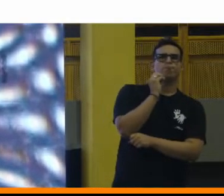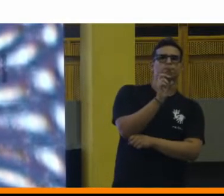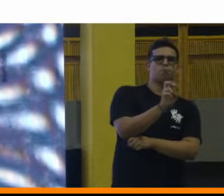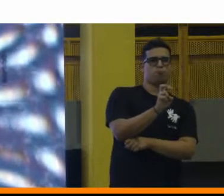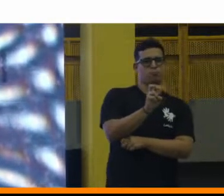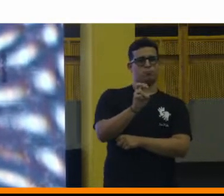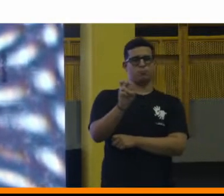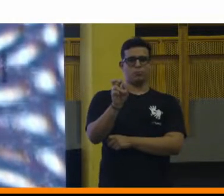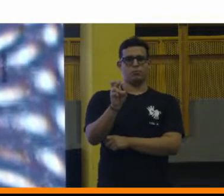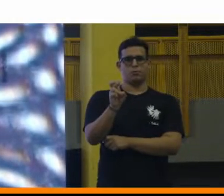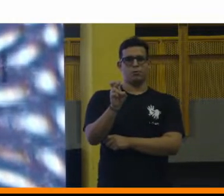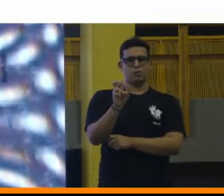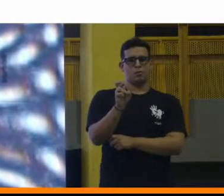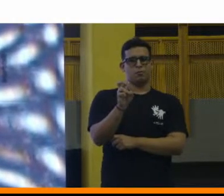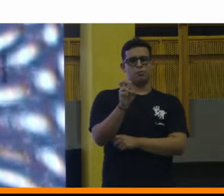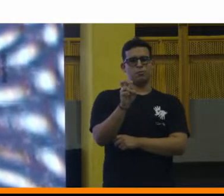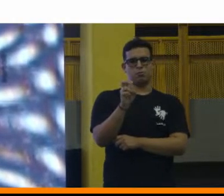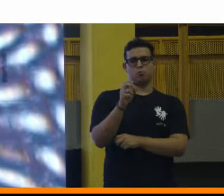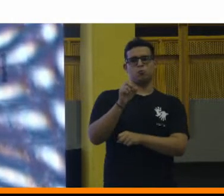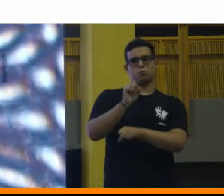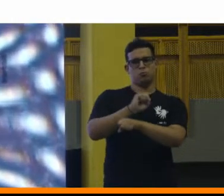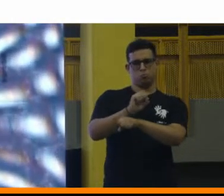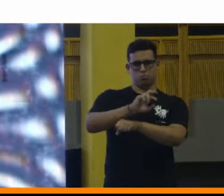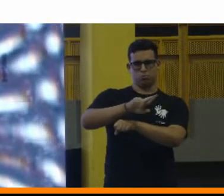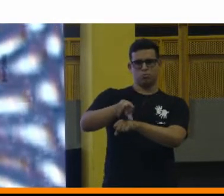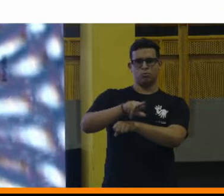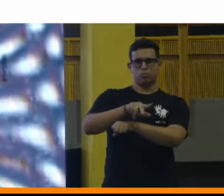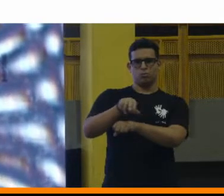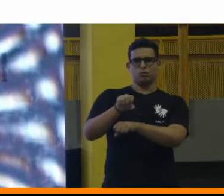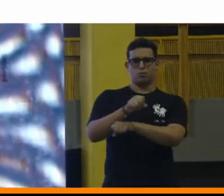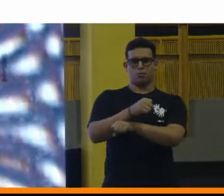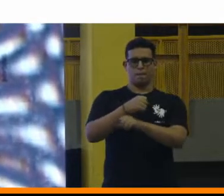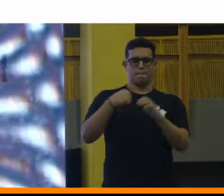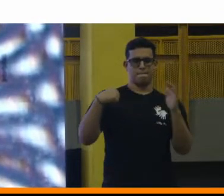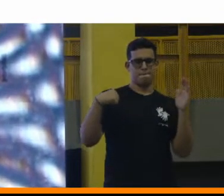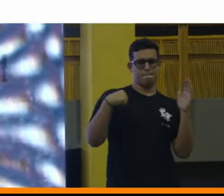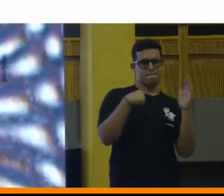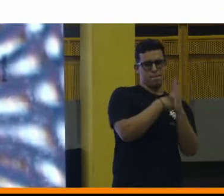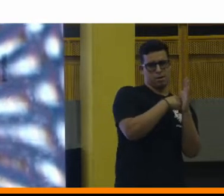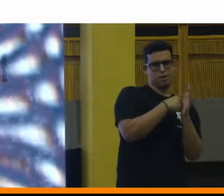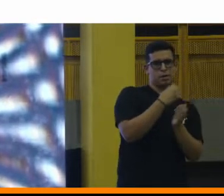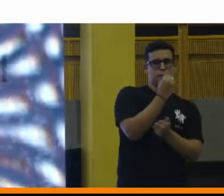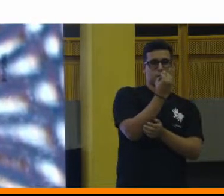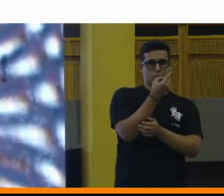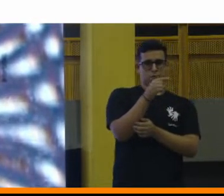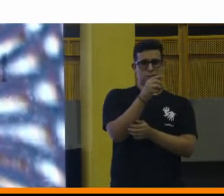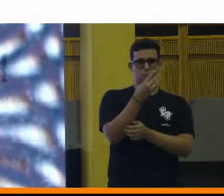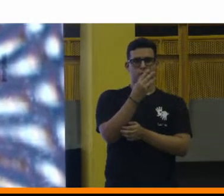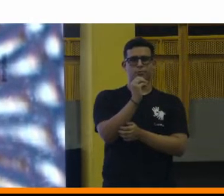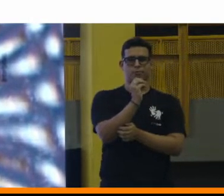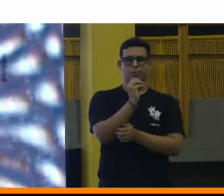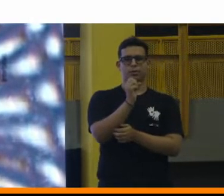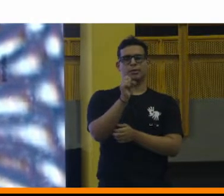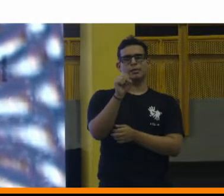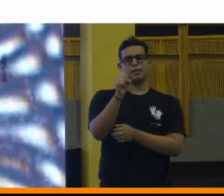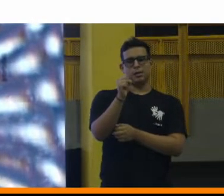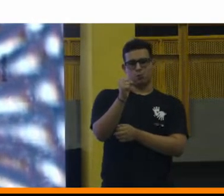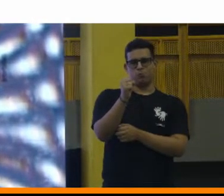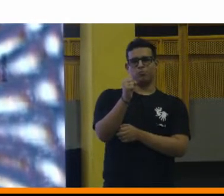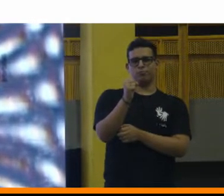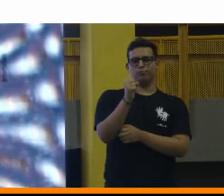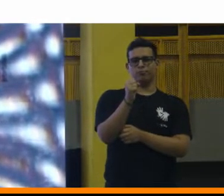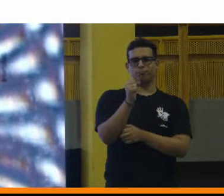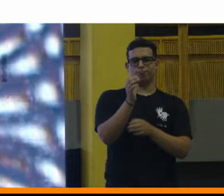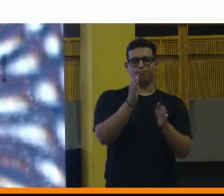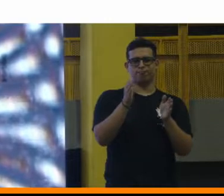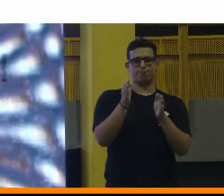simularam uma colisão de 0,30 segundo de duração.